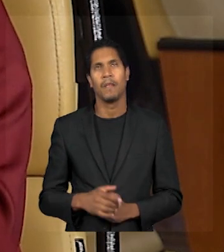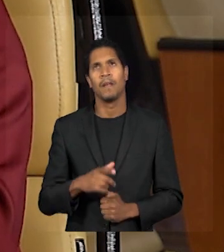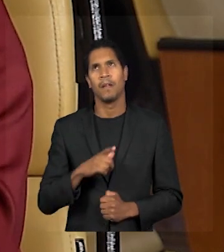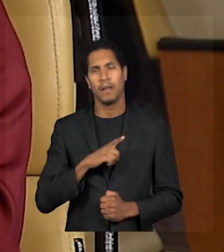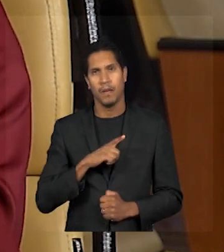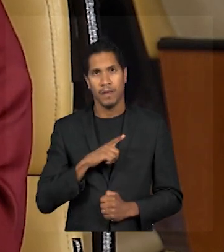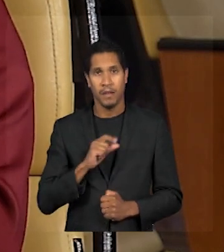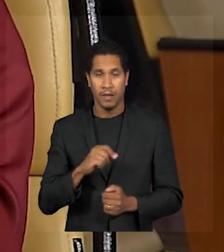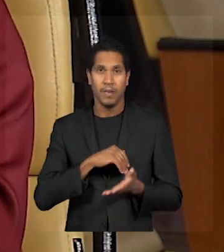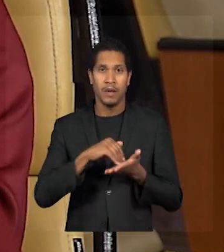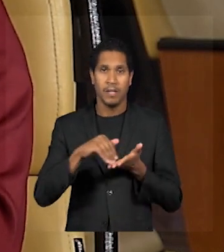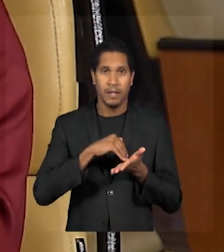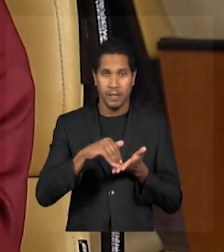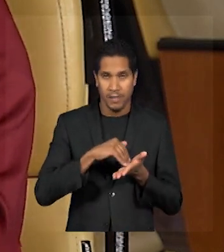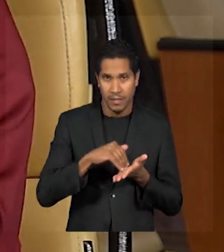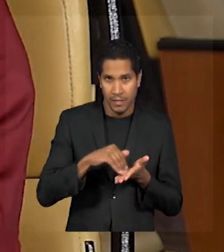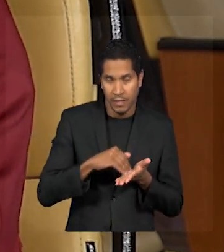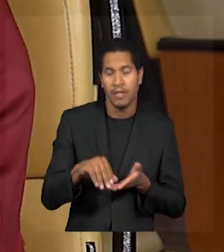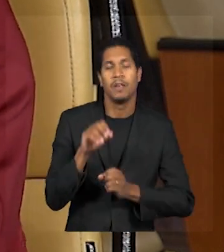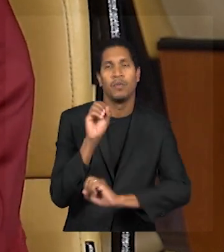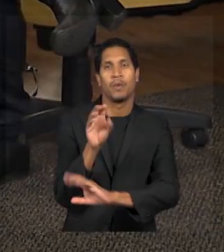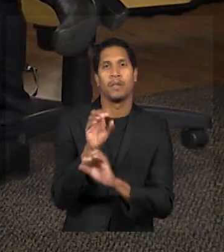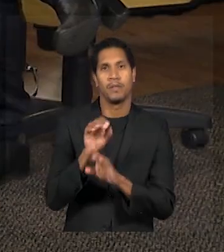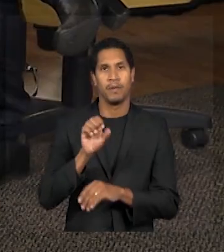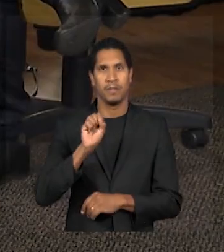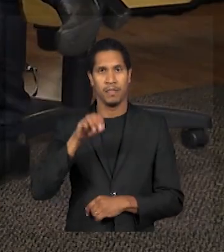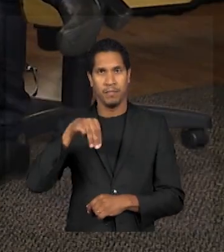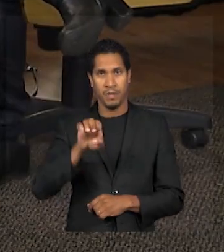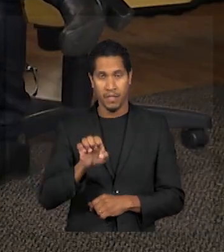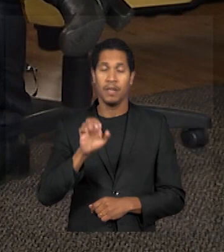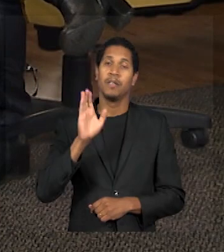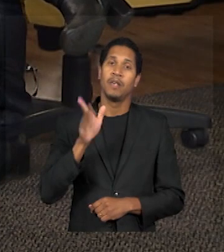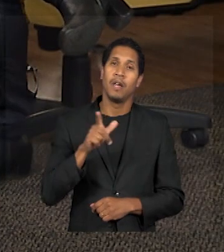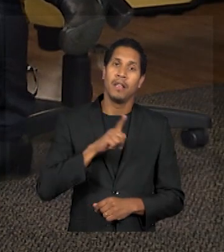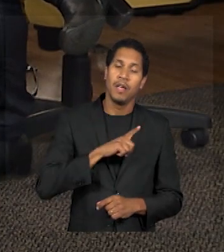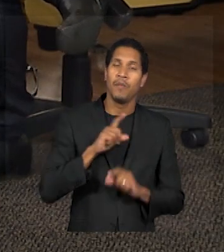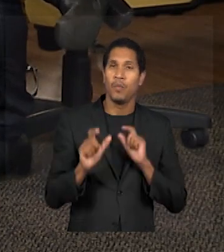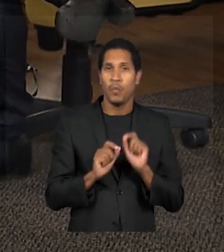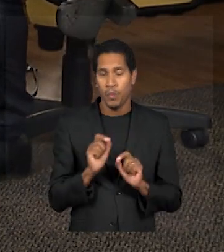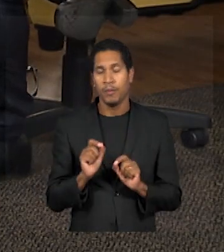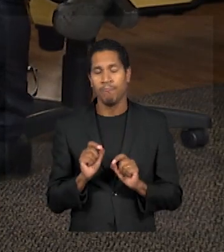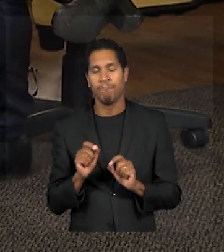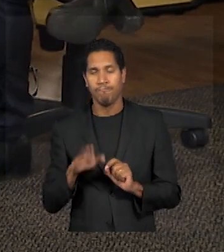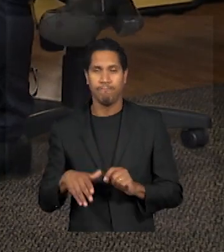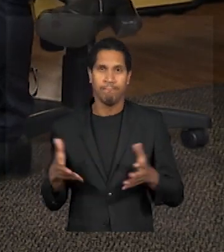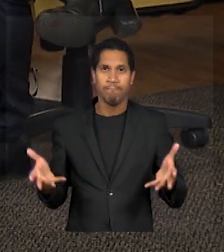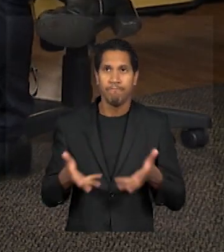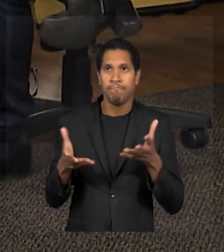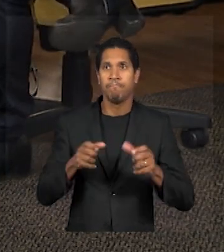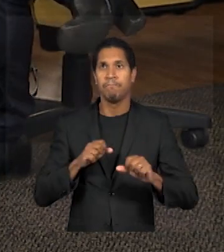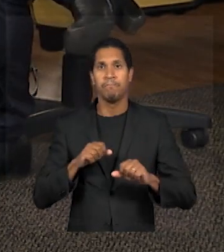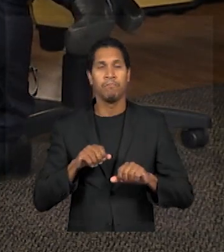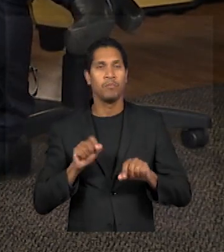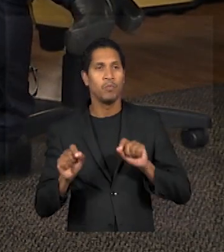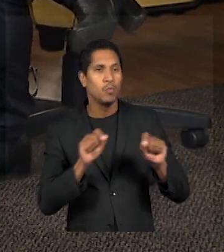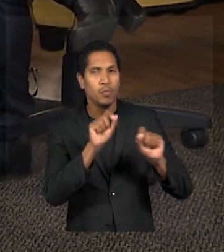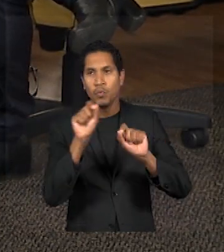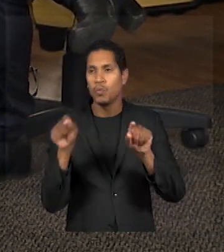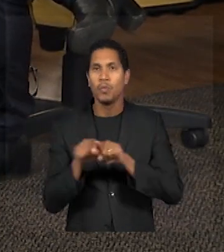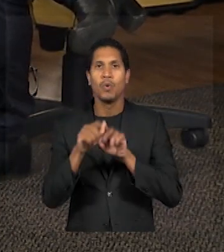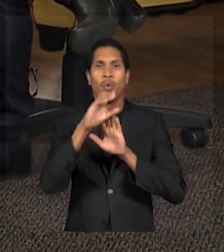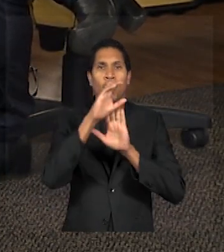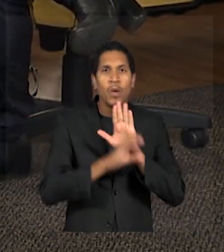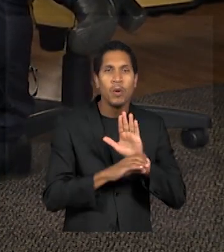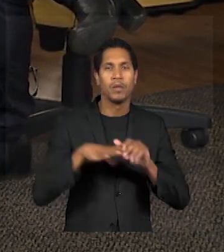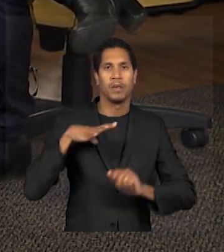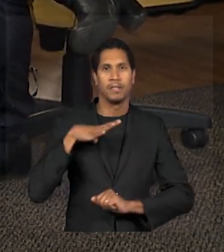SME, a Secretaria Municipal de Educação, fez um grande movimento para fazer o currículo da